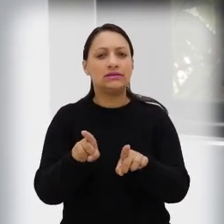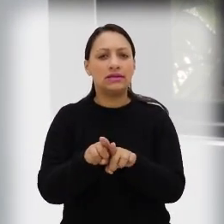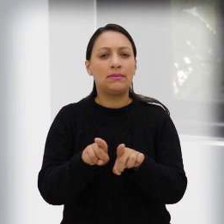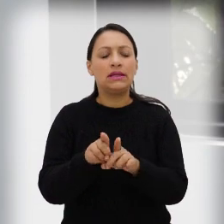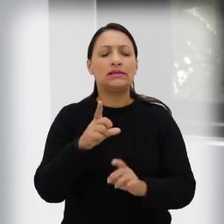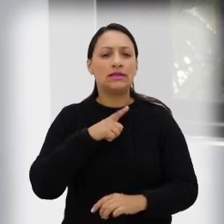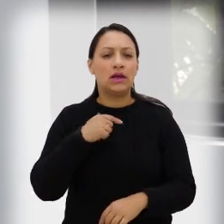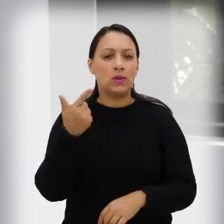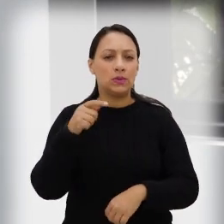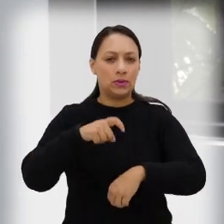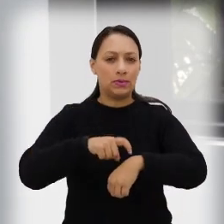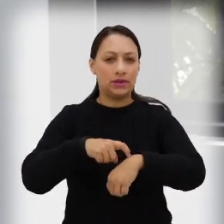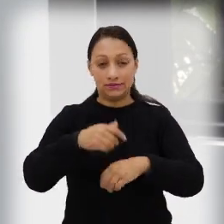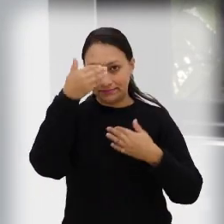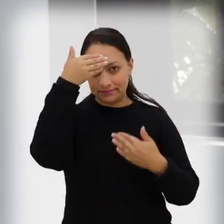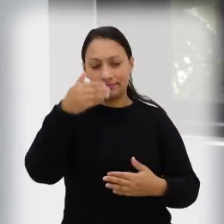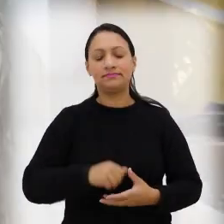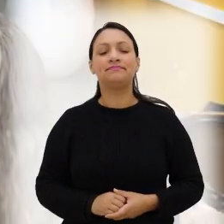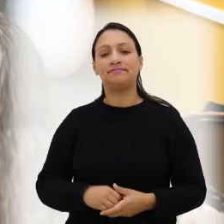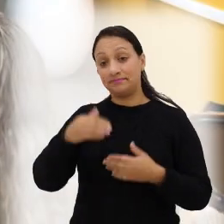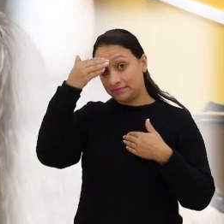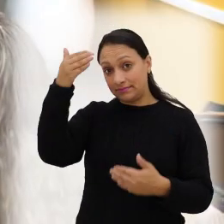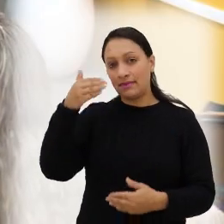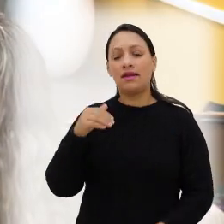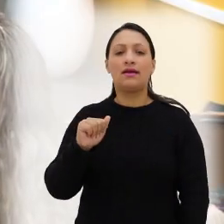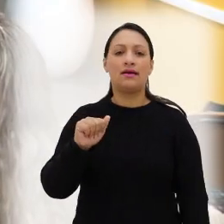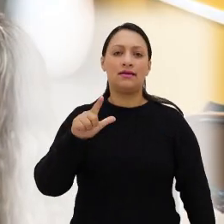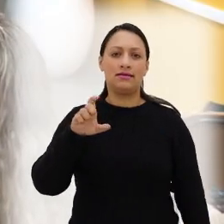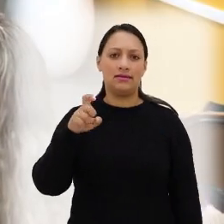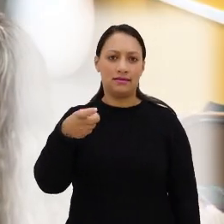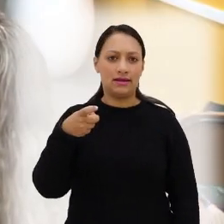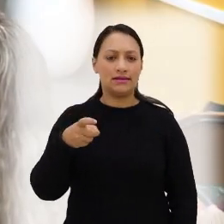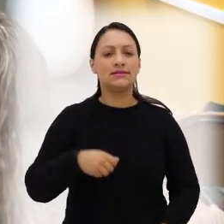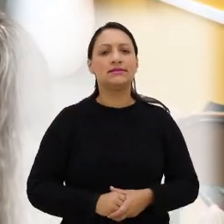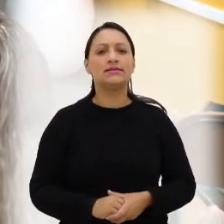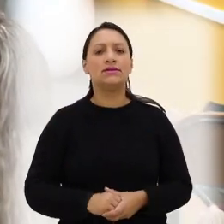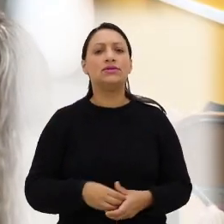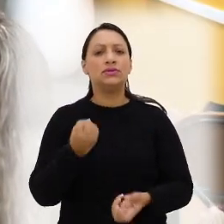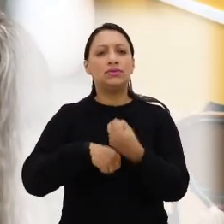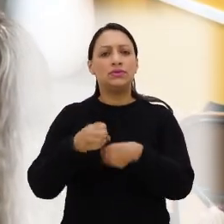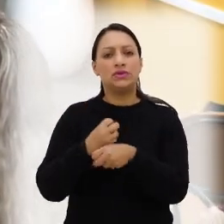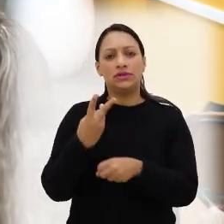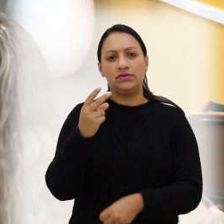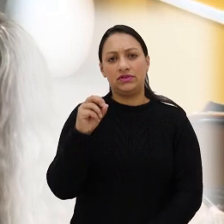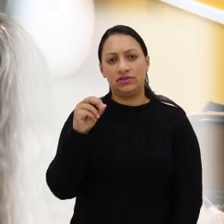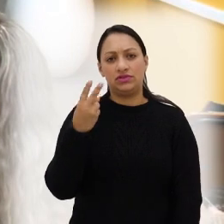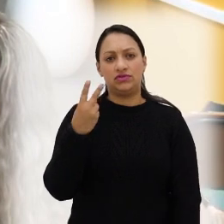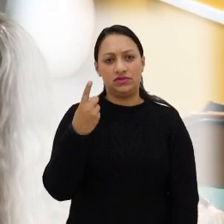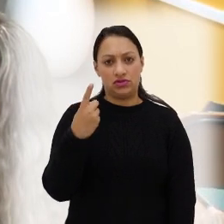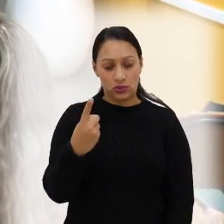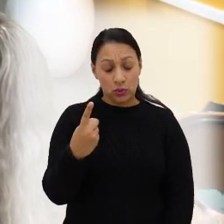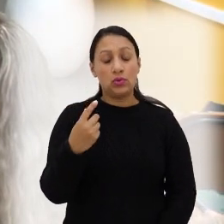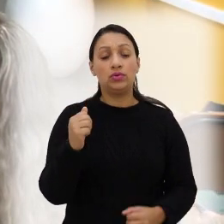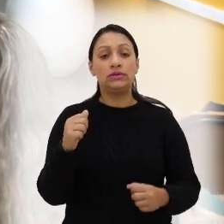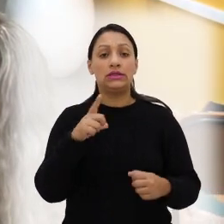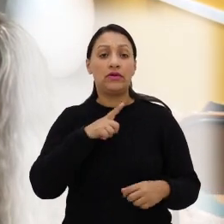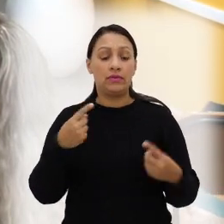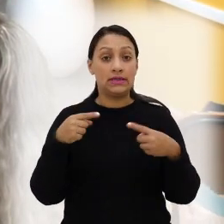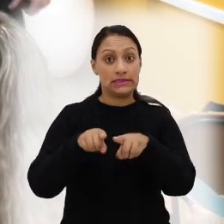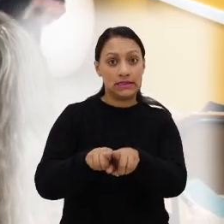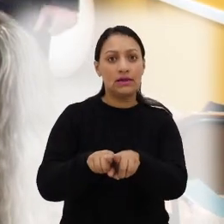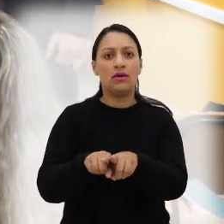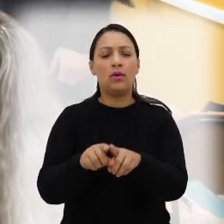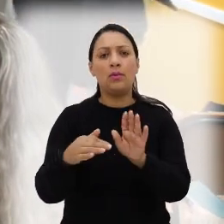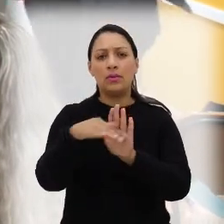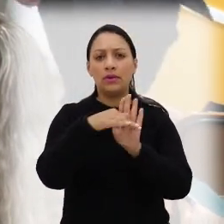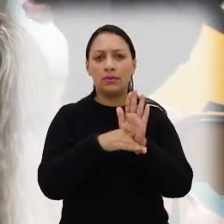Tá, obrigado. Obrigada, Alex. Pessoal, desde 2021, o primeiro ano que a gente teve parceria com o BRDE, o programa junto ao